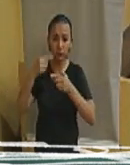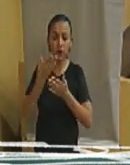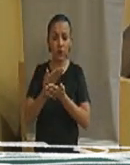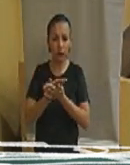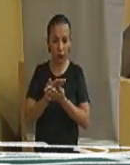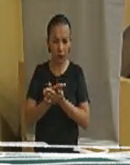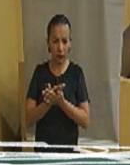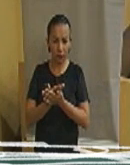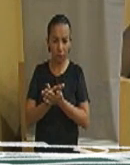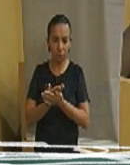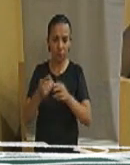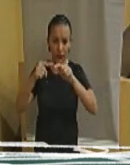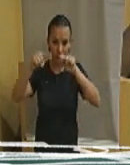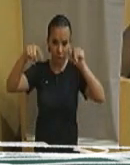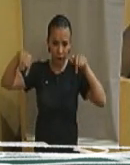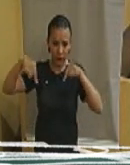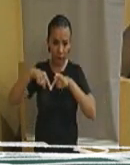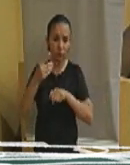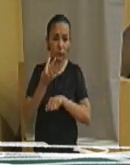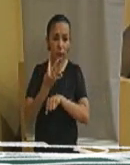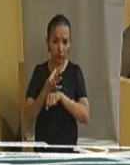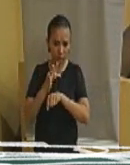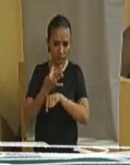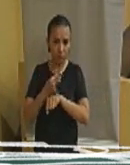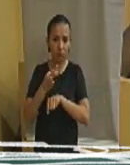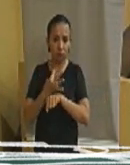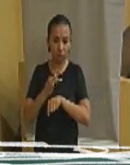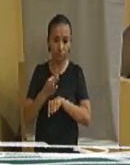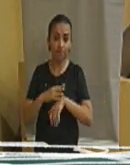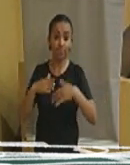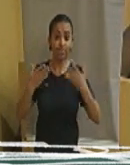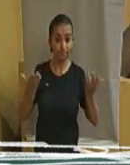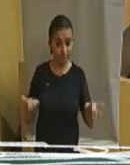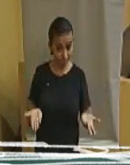salas de técnicos e técnicas, enfim,